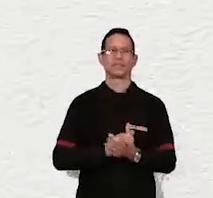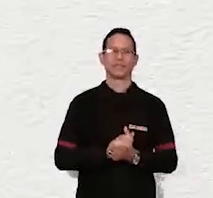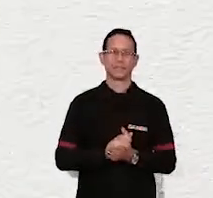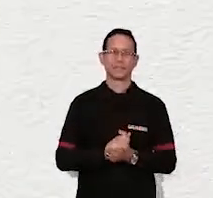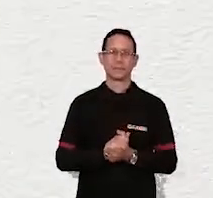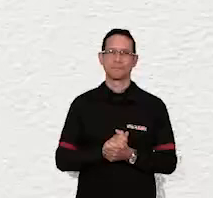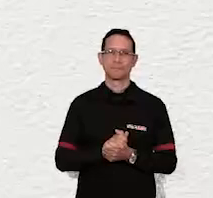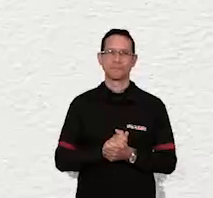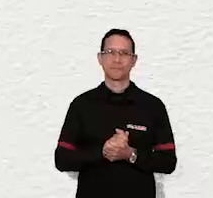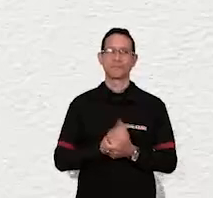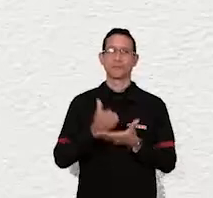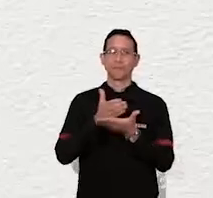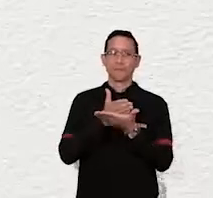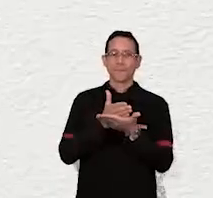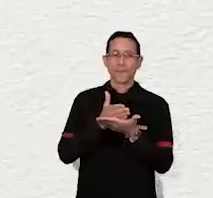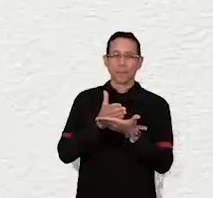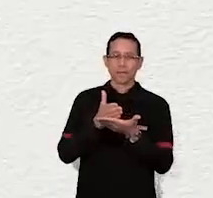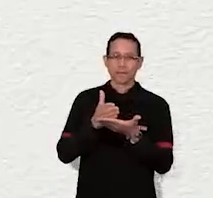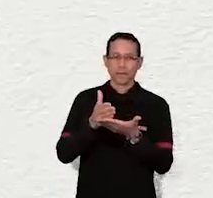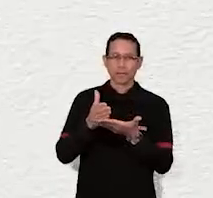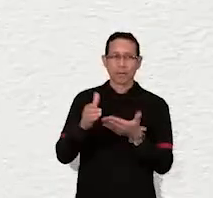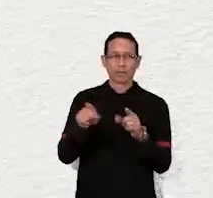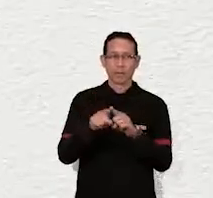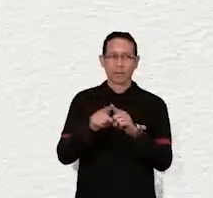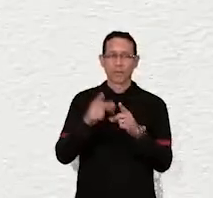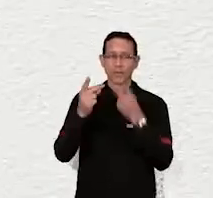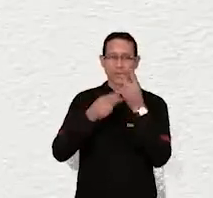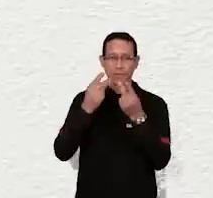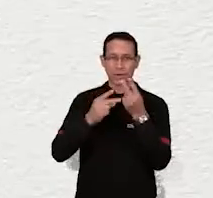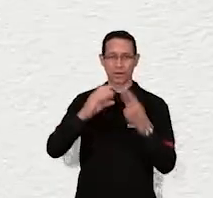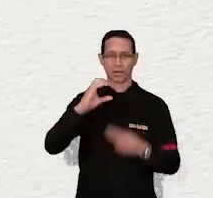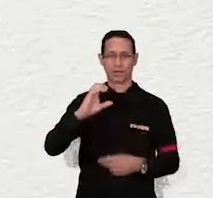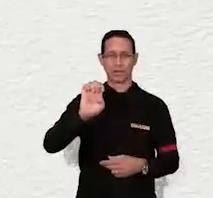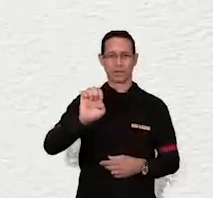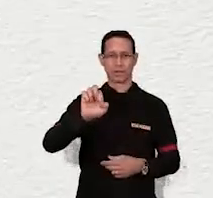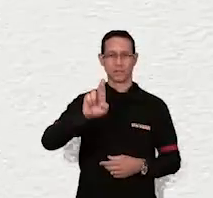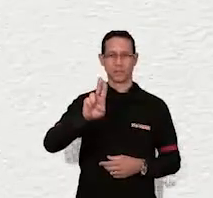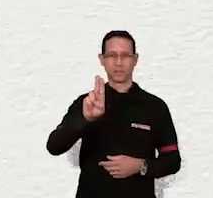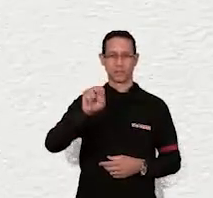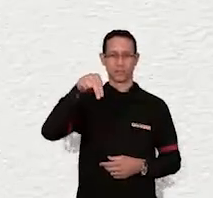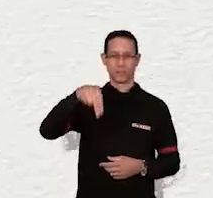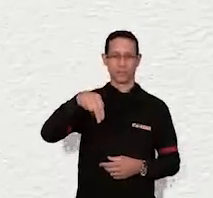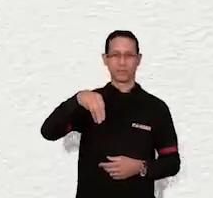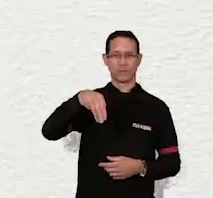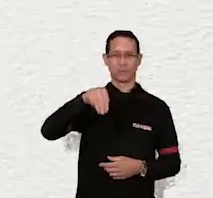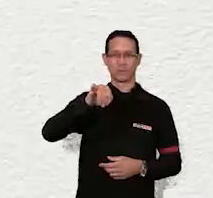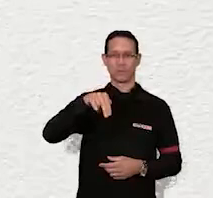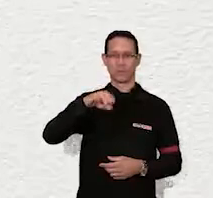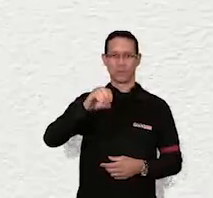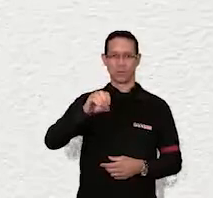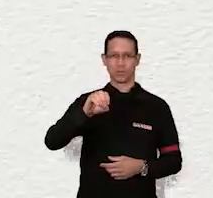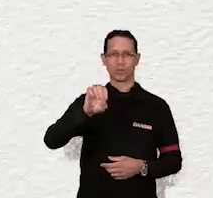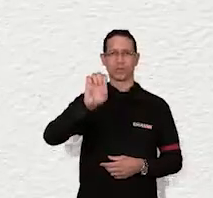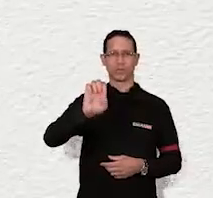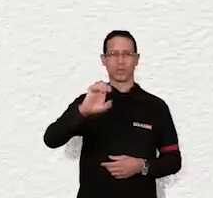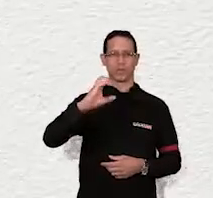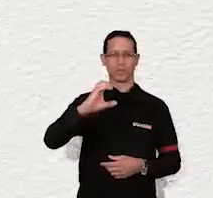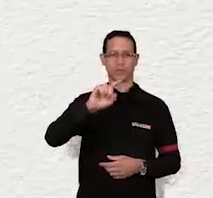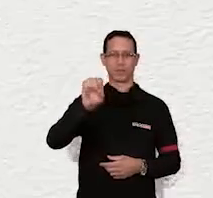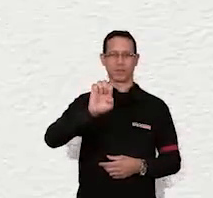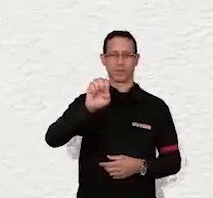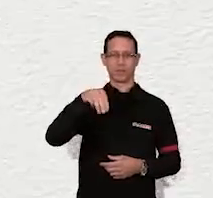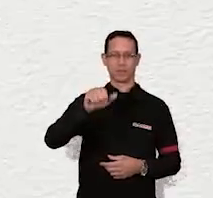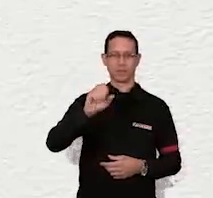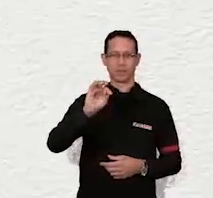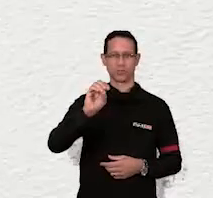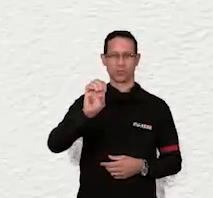E começa quando a gente fala de cerumino-eczematosa, a gente começa a pensar tanto na ceruminosa